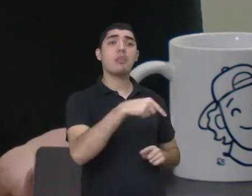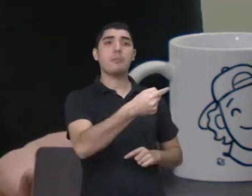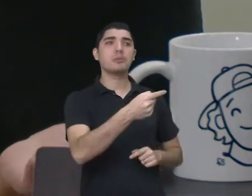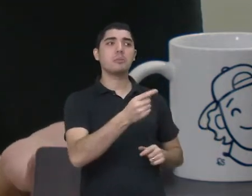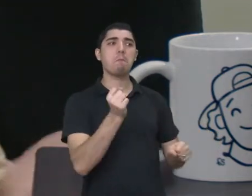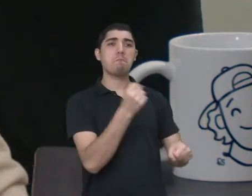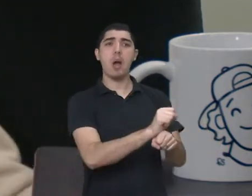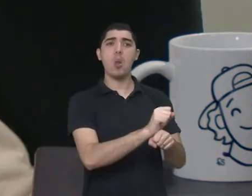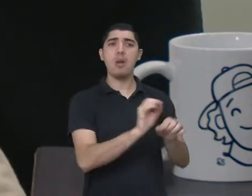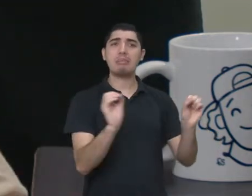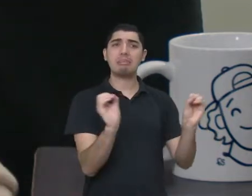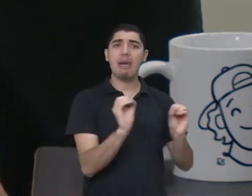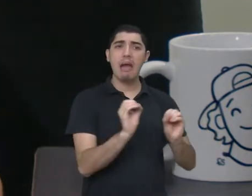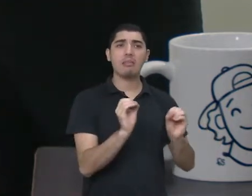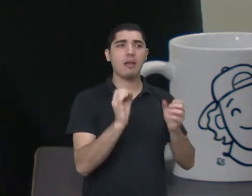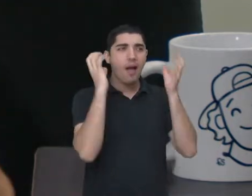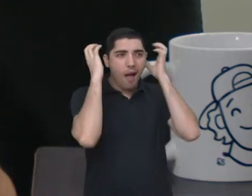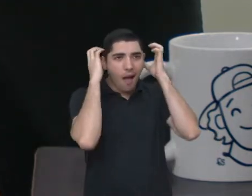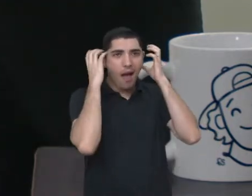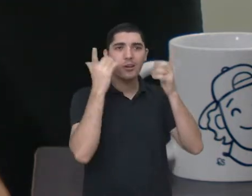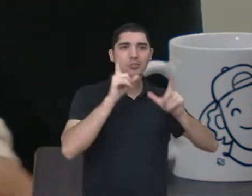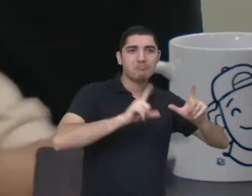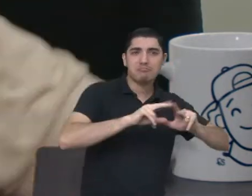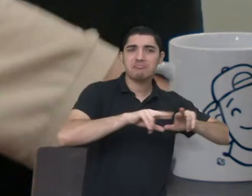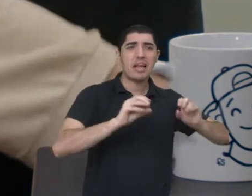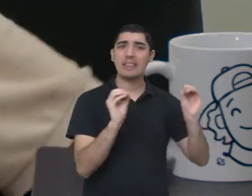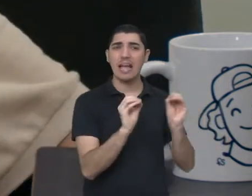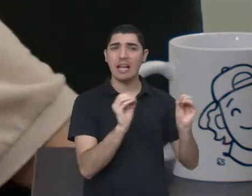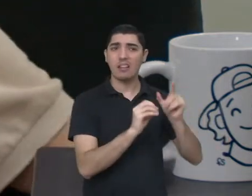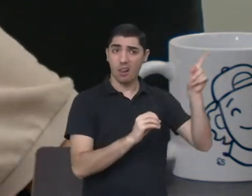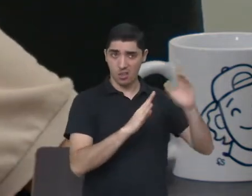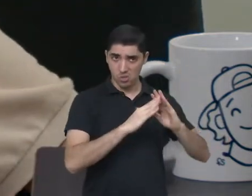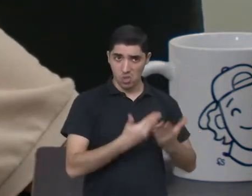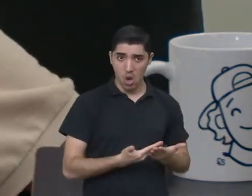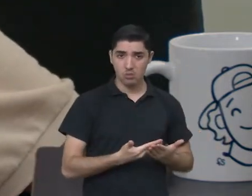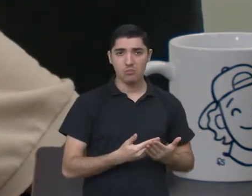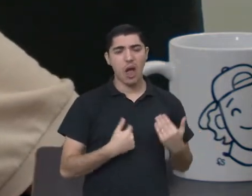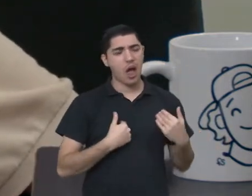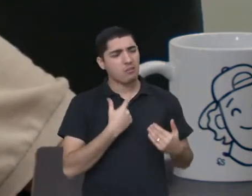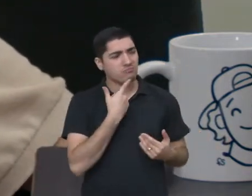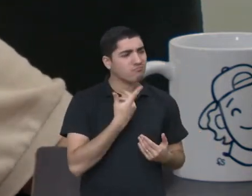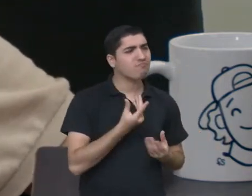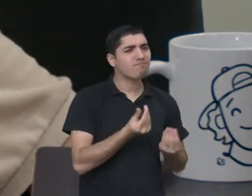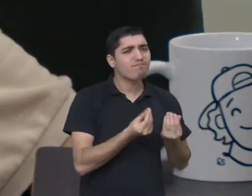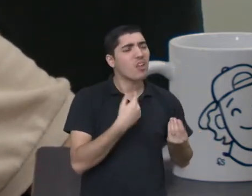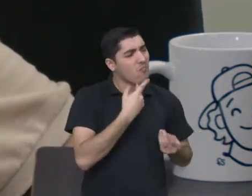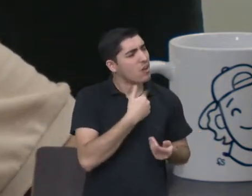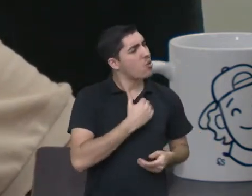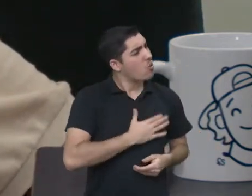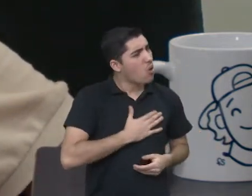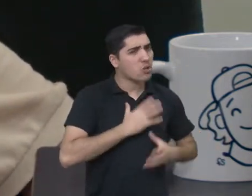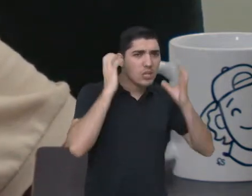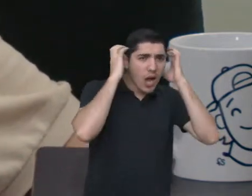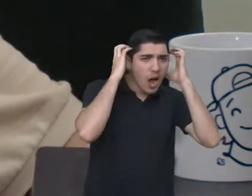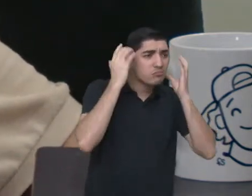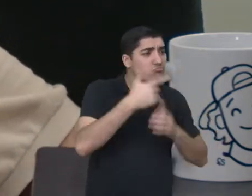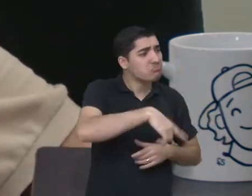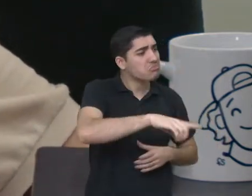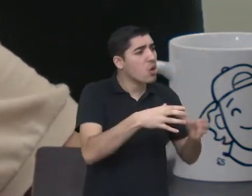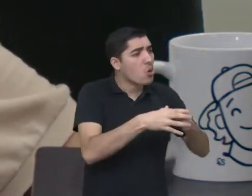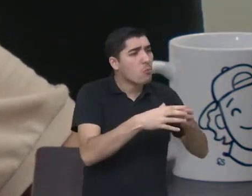criando o programa lá, Colégio contra Colégio. Pode crer. E os alunos iam, um representante para